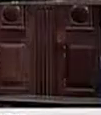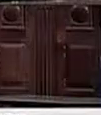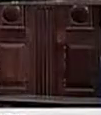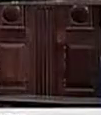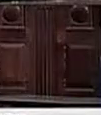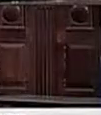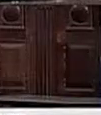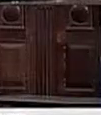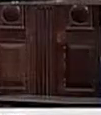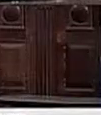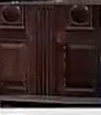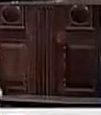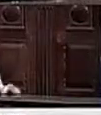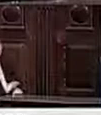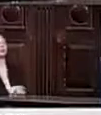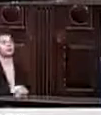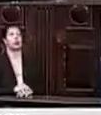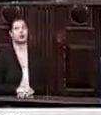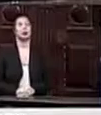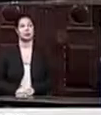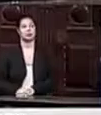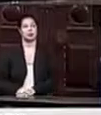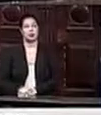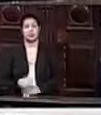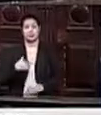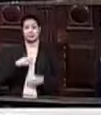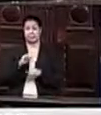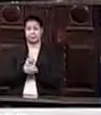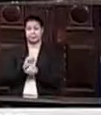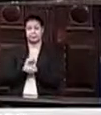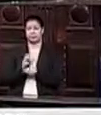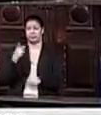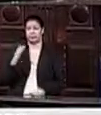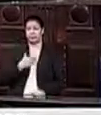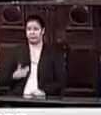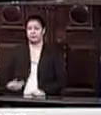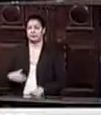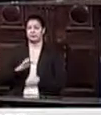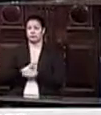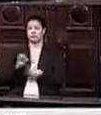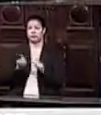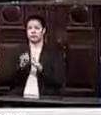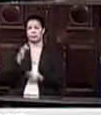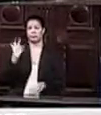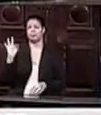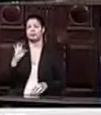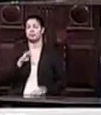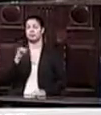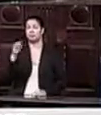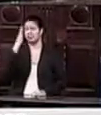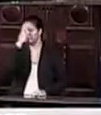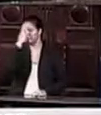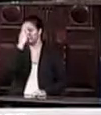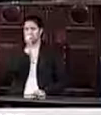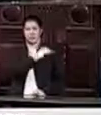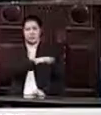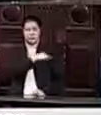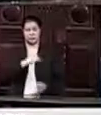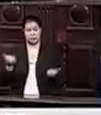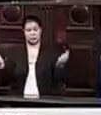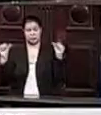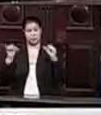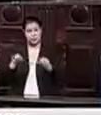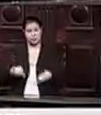e que essa grave crise que assola o governo do Estado do Rio de Janeiro, crise financeira em